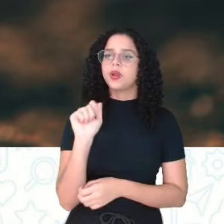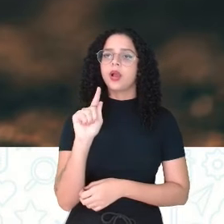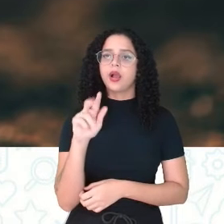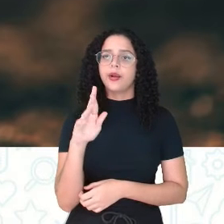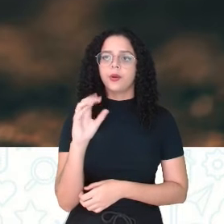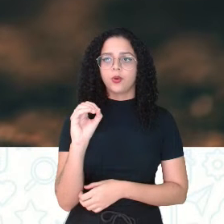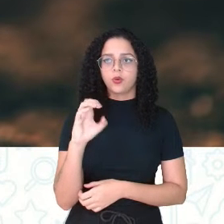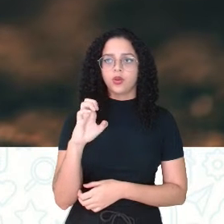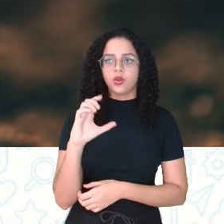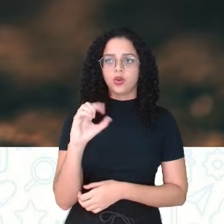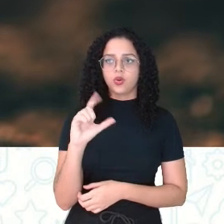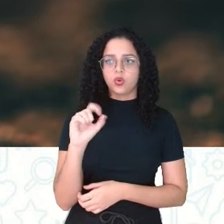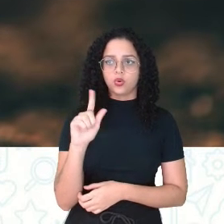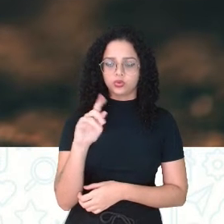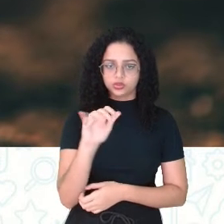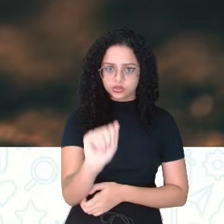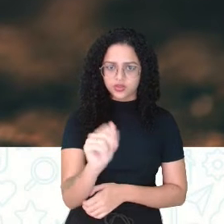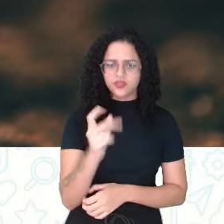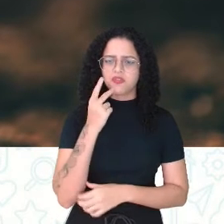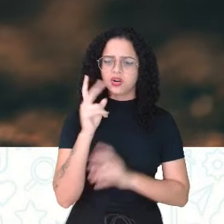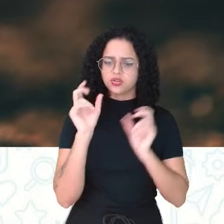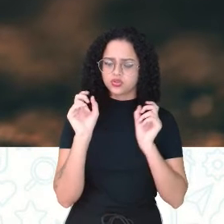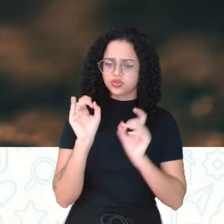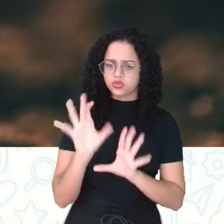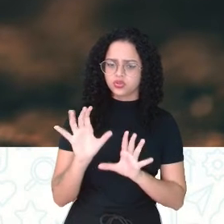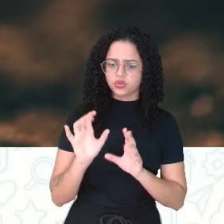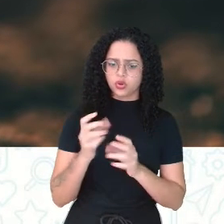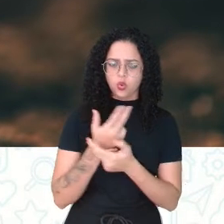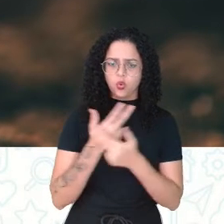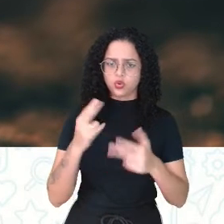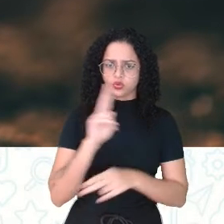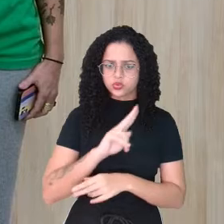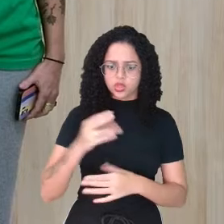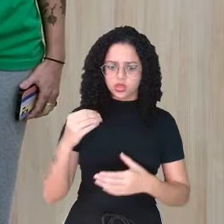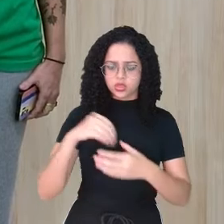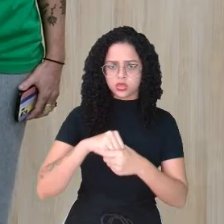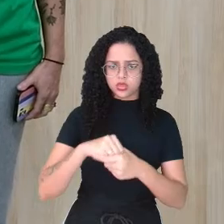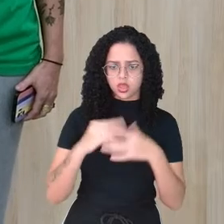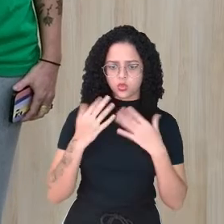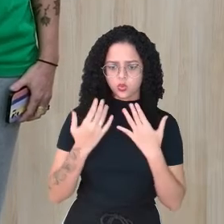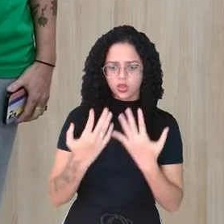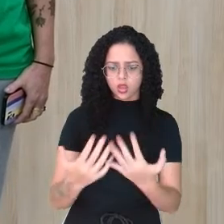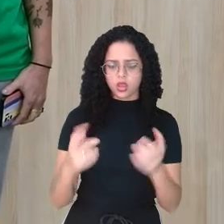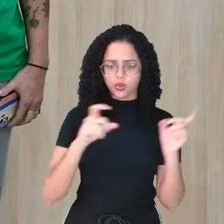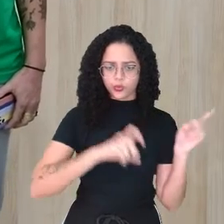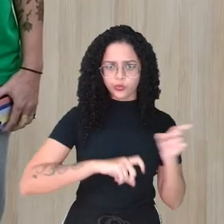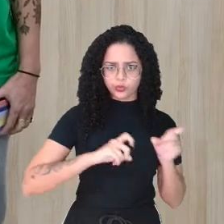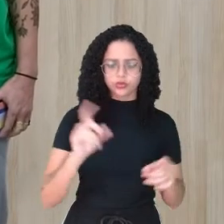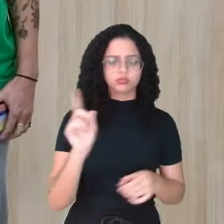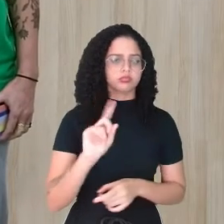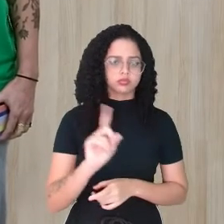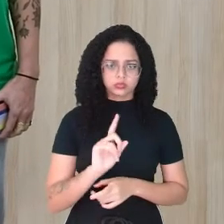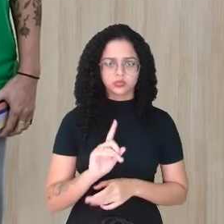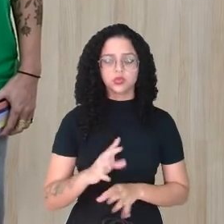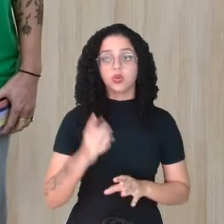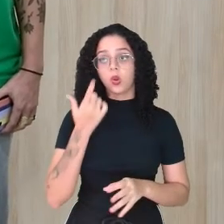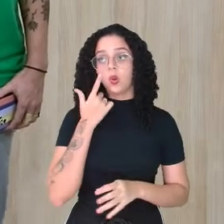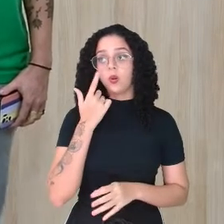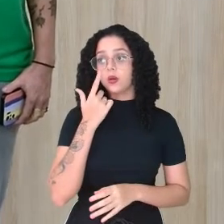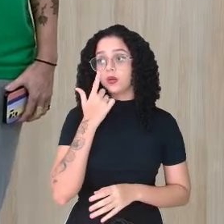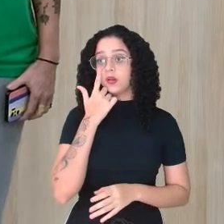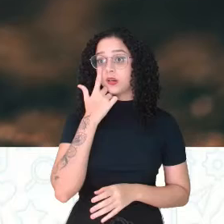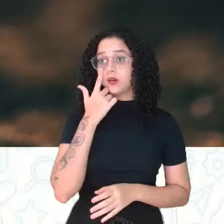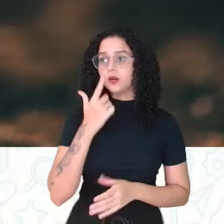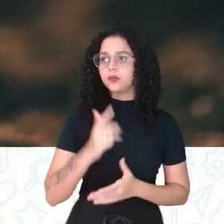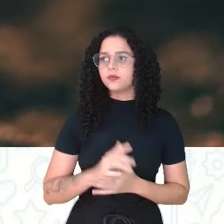agroecologia, não estamos falando só dos insumos usados na agricultura. Olha aí o que a gente estava falando, né? Vejam só, olha aí